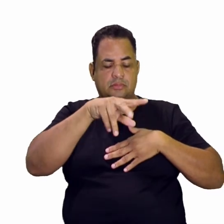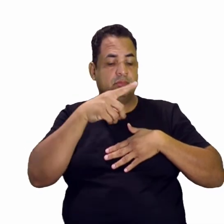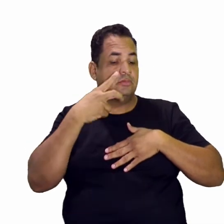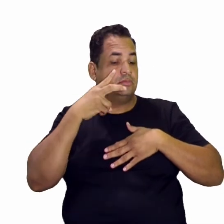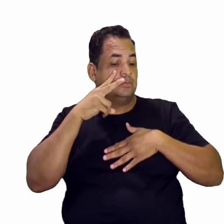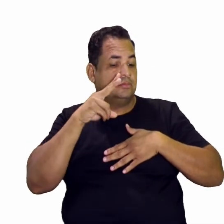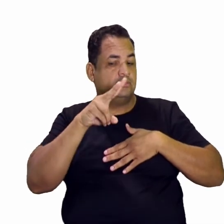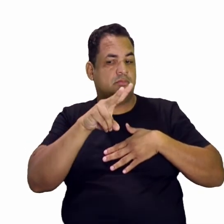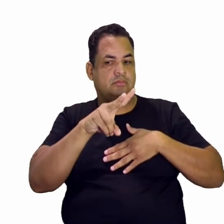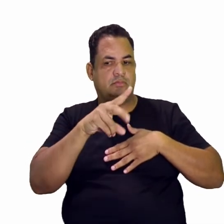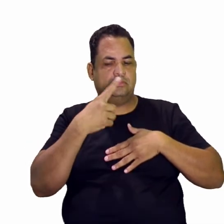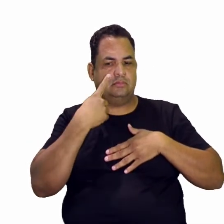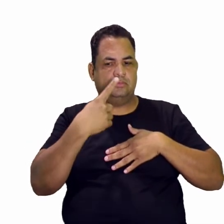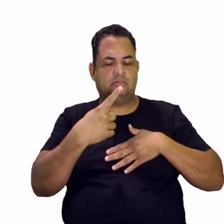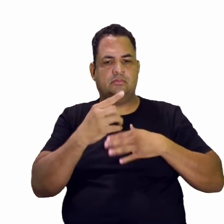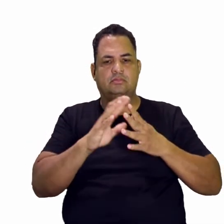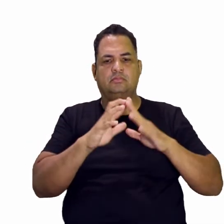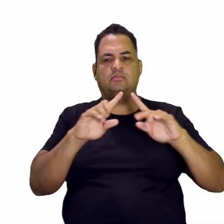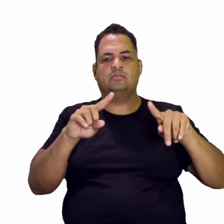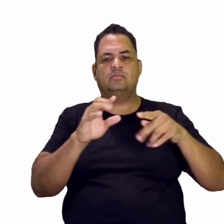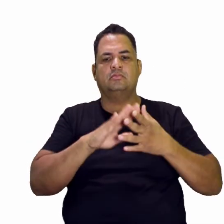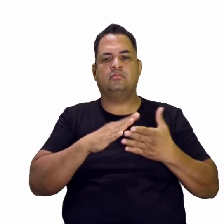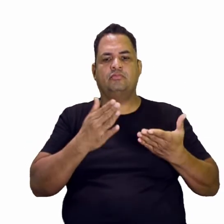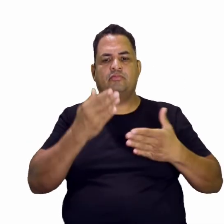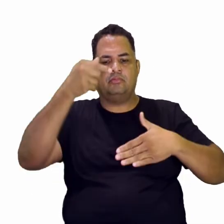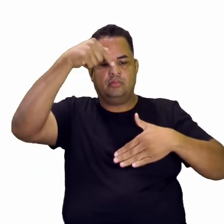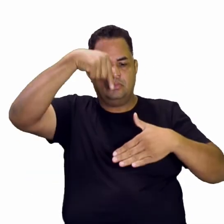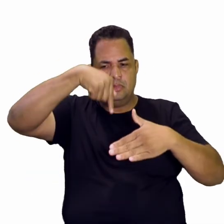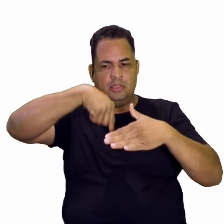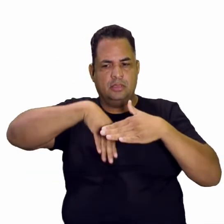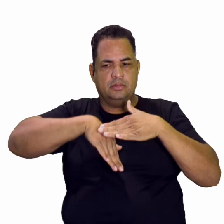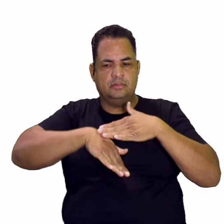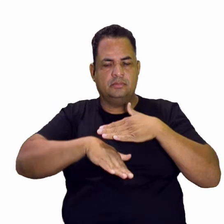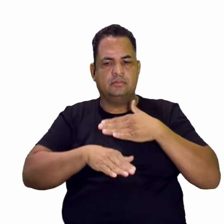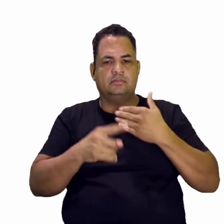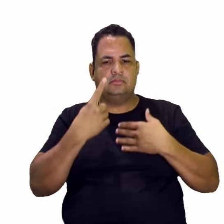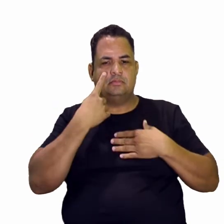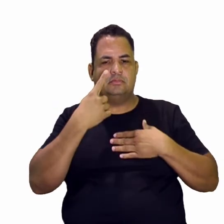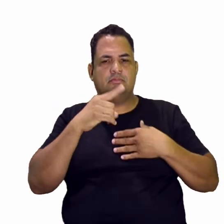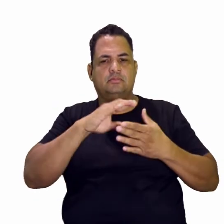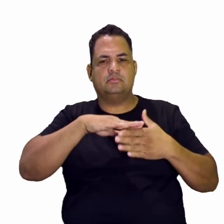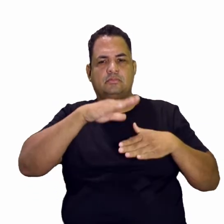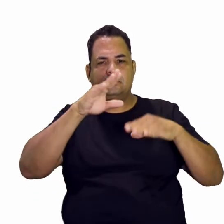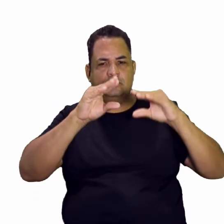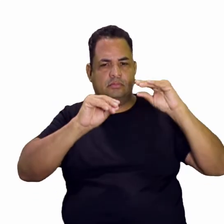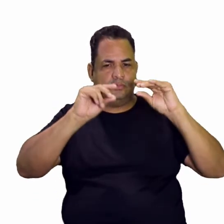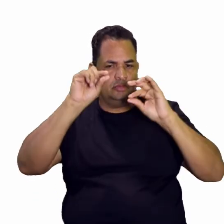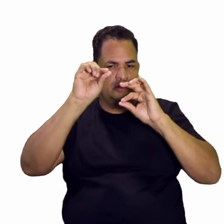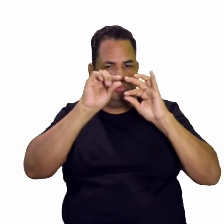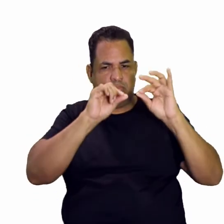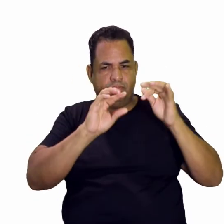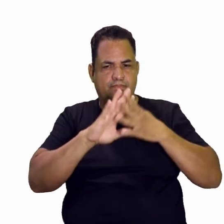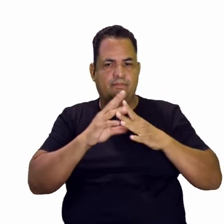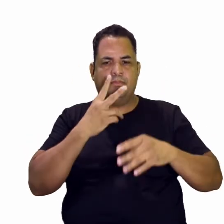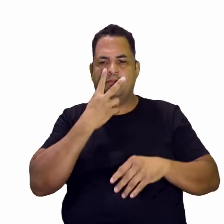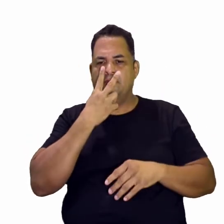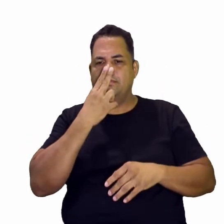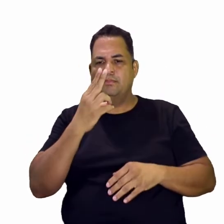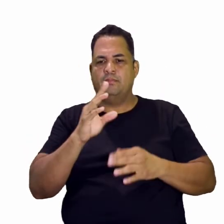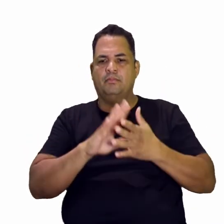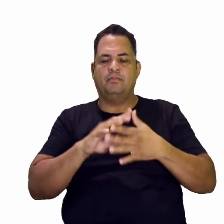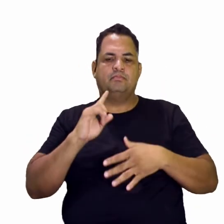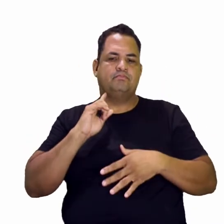ver, muitas vezes eu não consigo ver, mas quando você dá aquele mergulho, você não vê aquele parece um monte de sujeirinha, né?